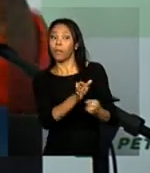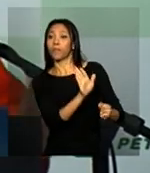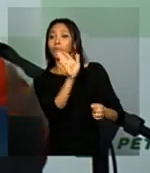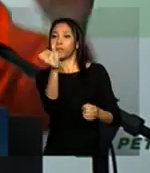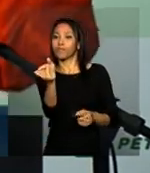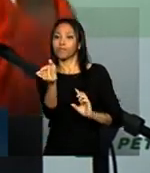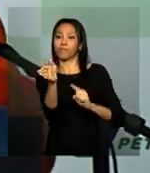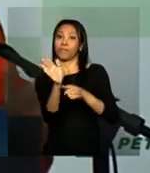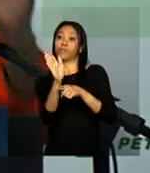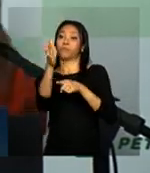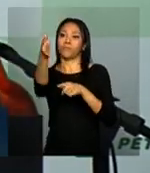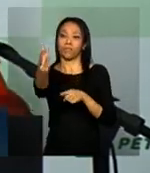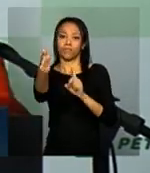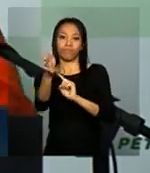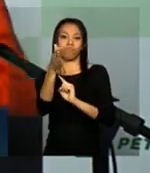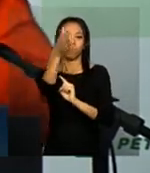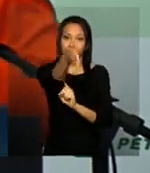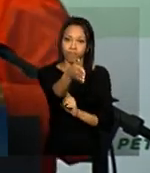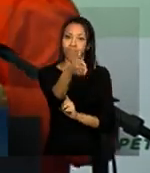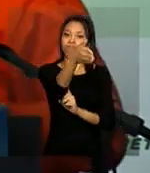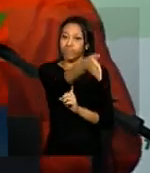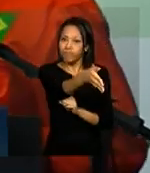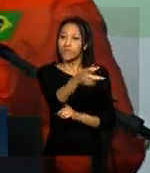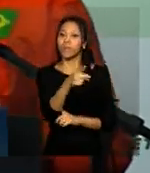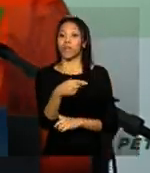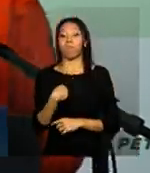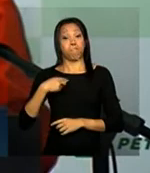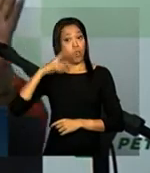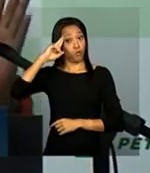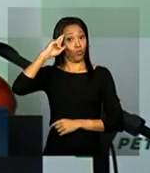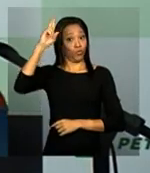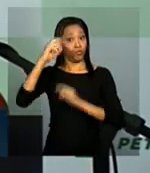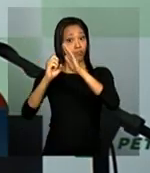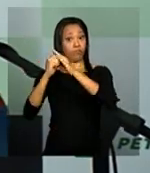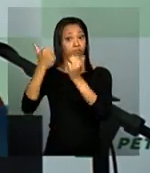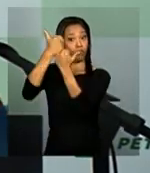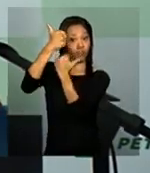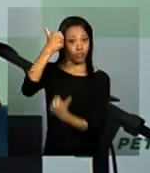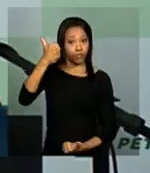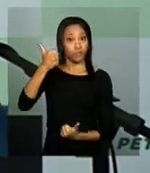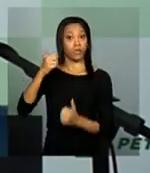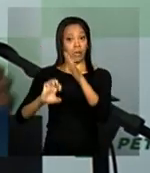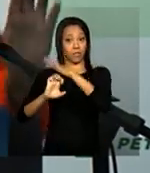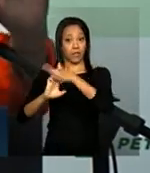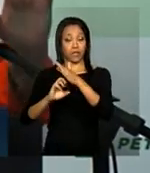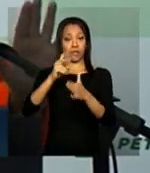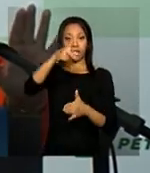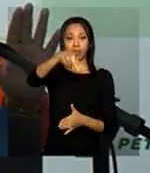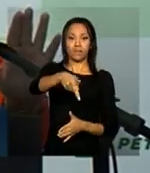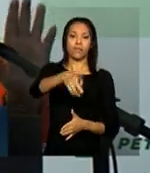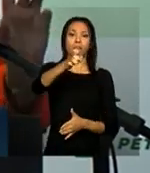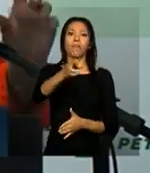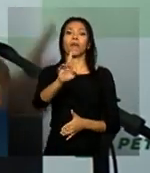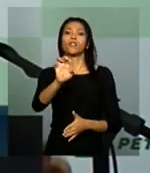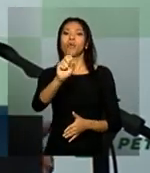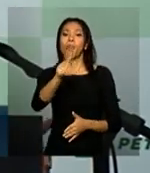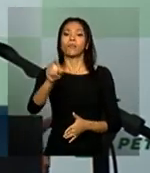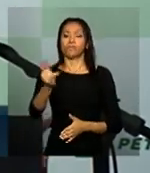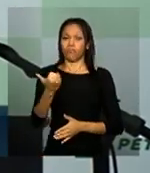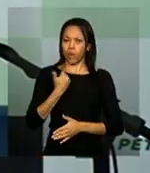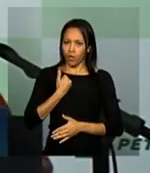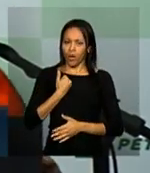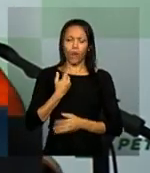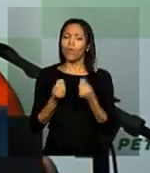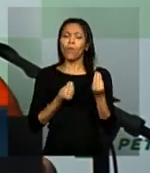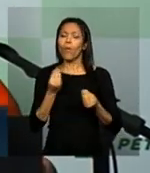já confirmadas pela direção da Petrobras para mim, porque eu perguntei para eles hoje, como é que fica daqui para